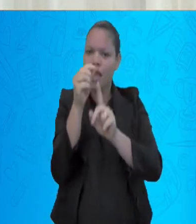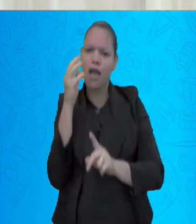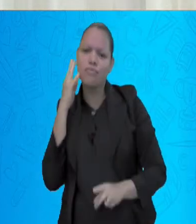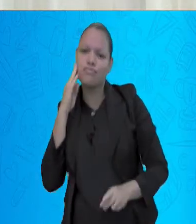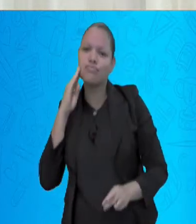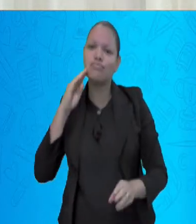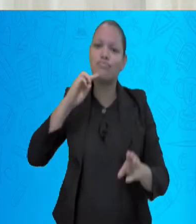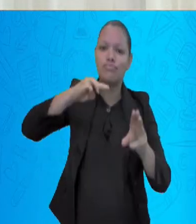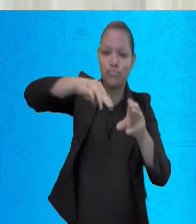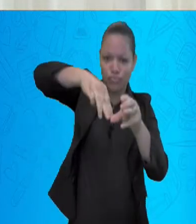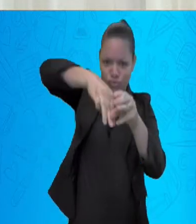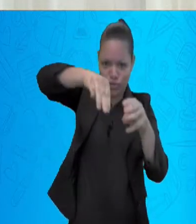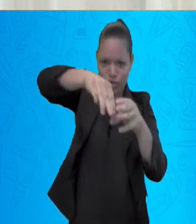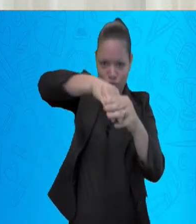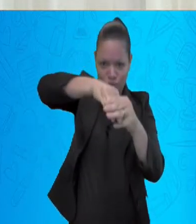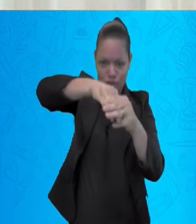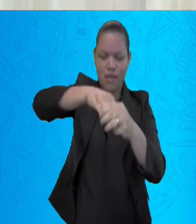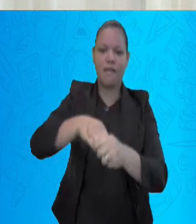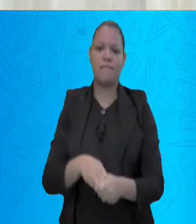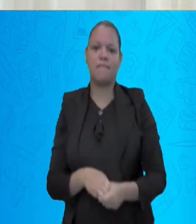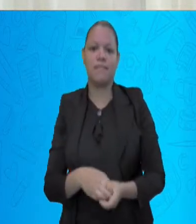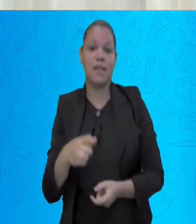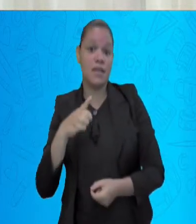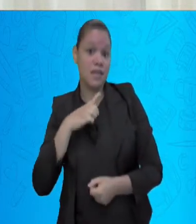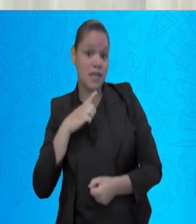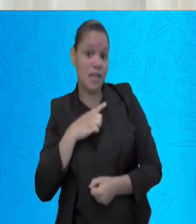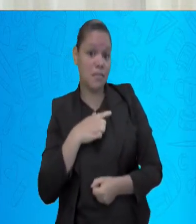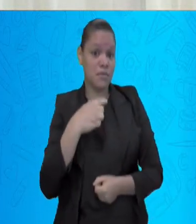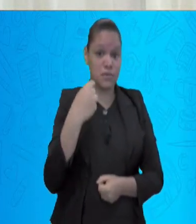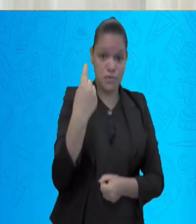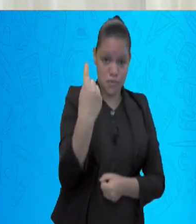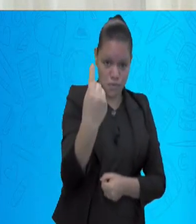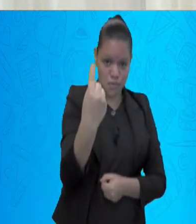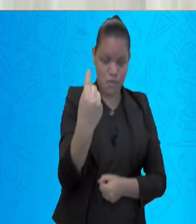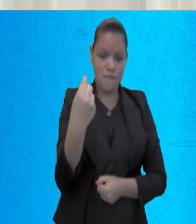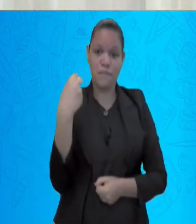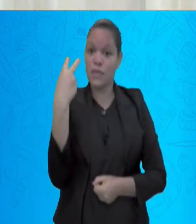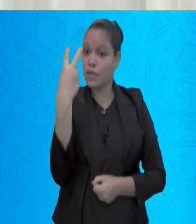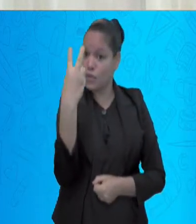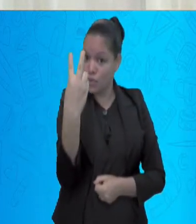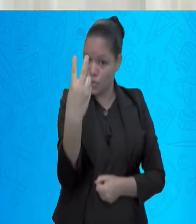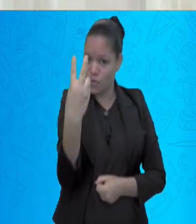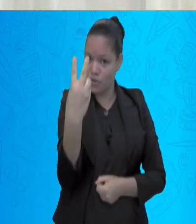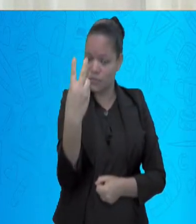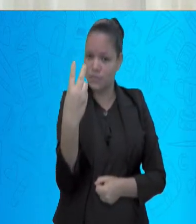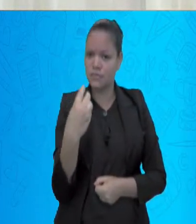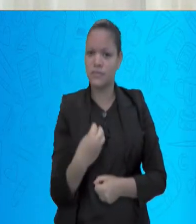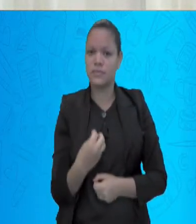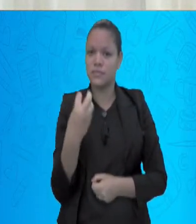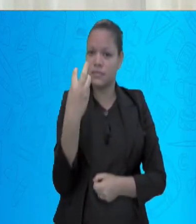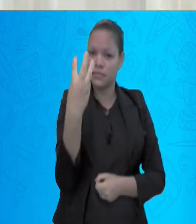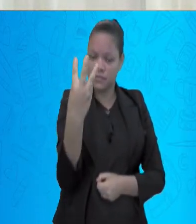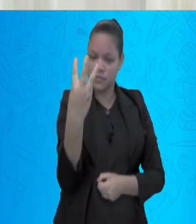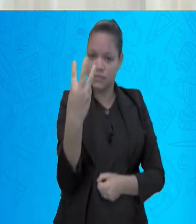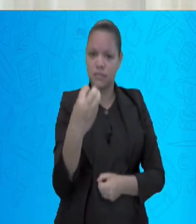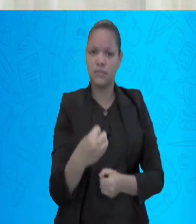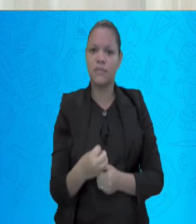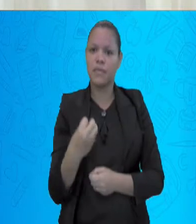na mesa, uma centena, 2, 3,